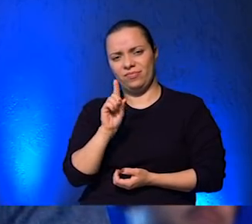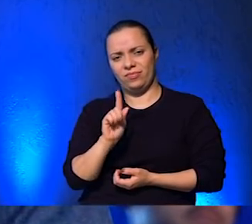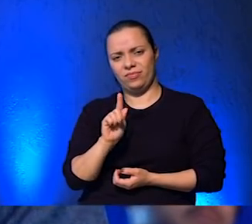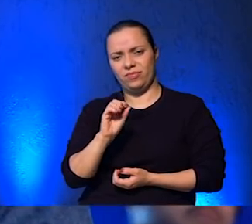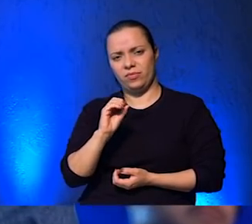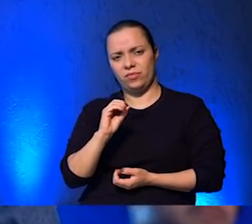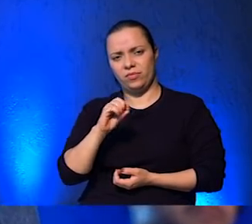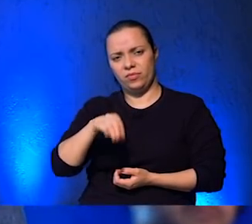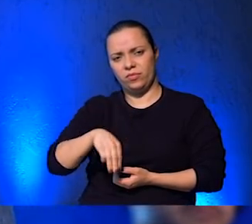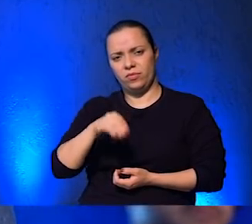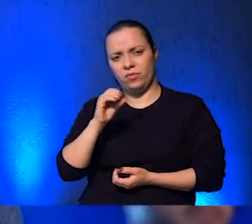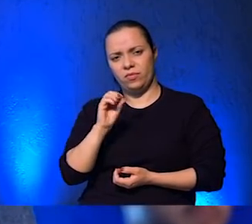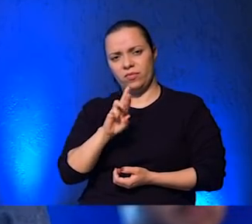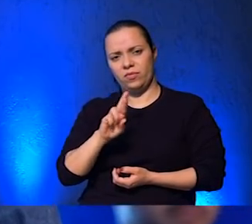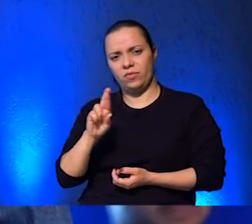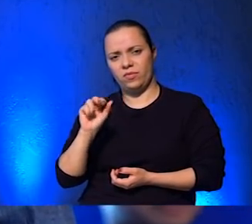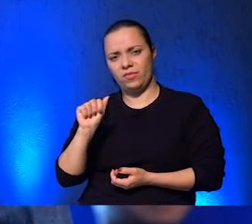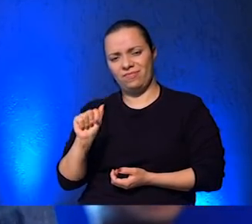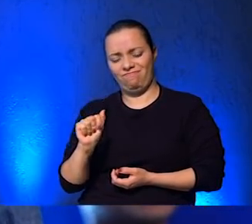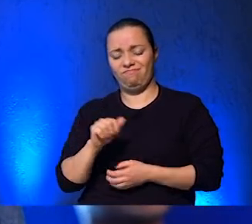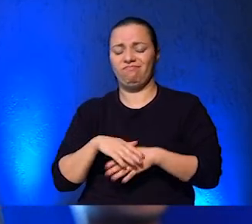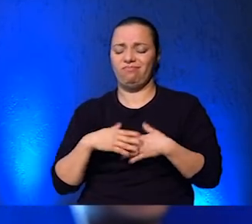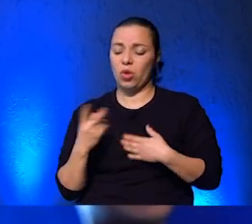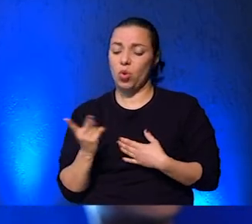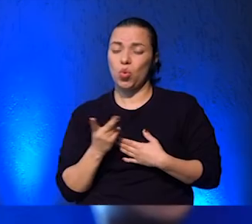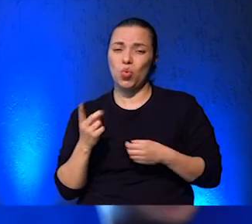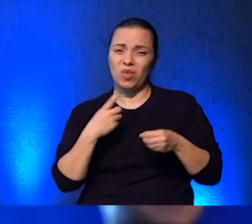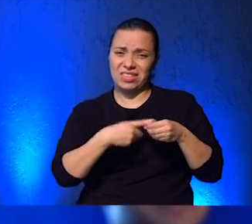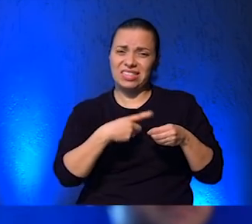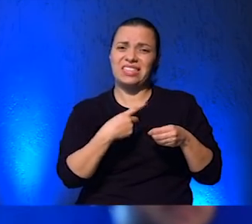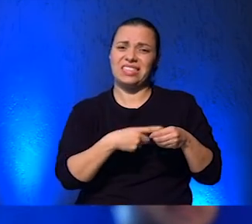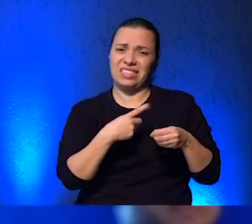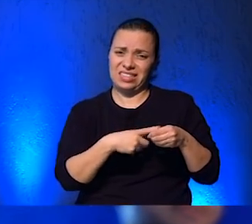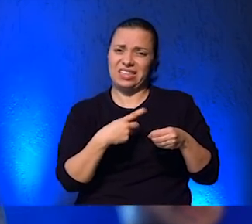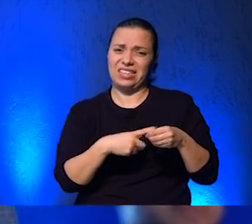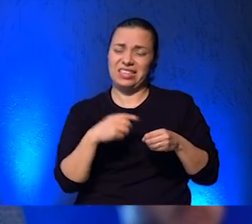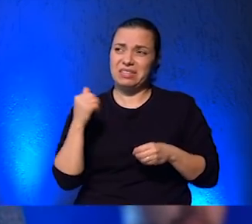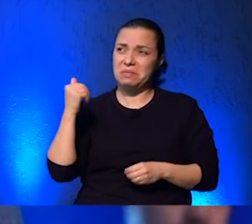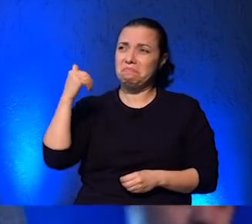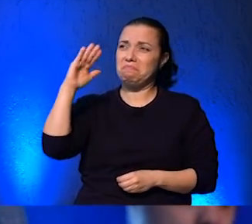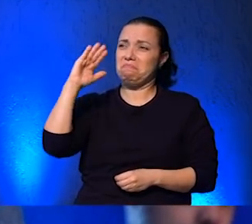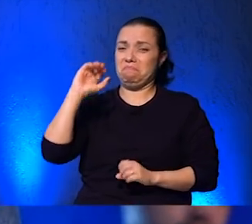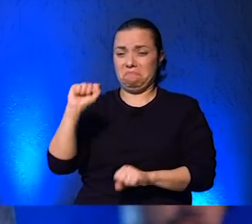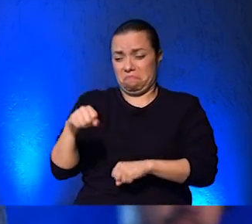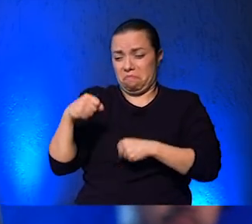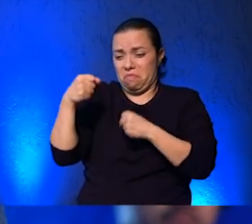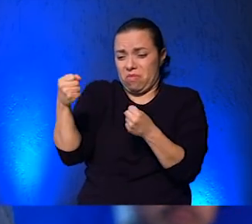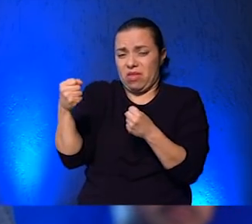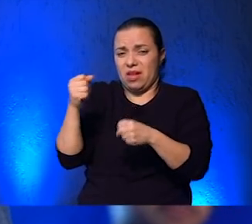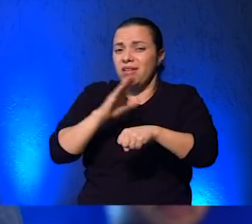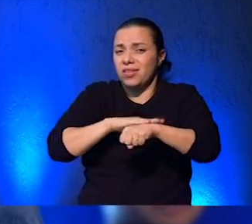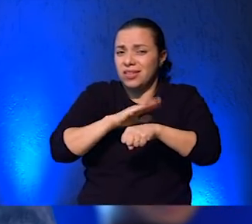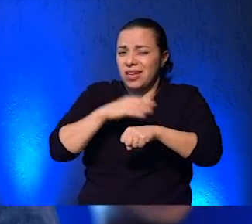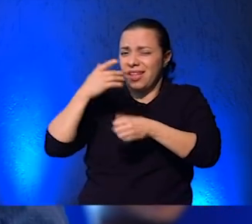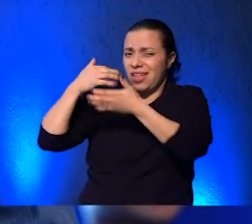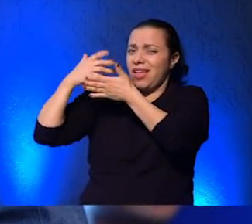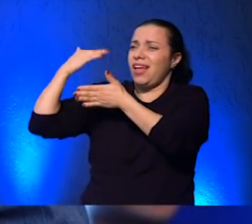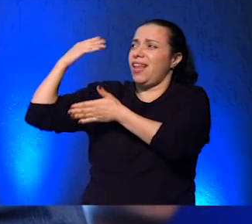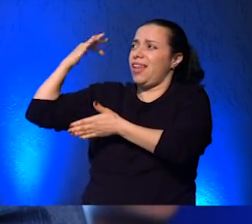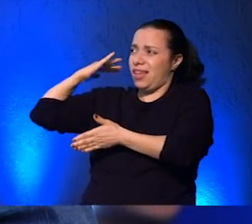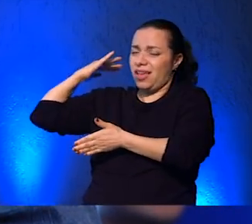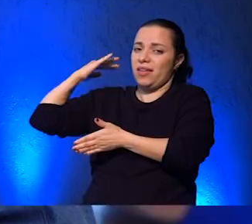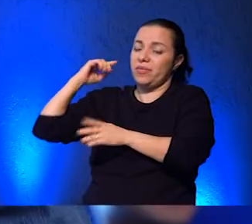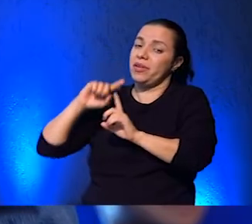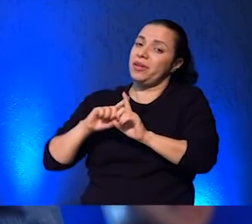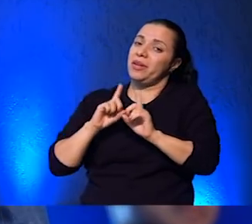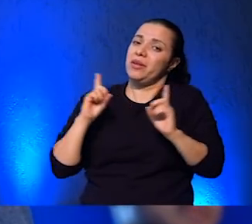viveu porque nos dias de abraão duas cidades as mais talvez poderosas e prósperas cidades da